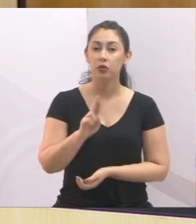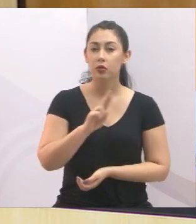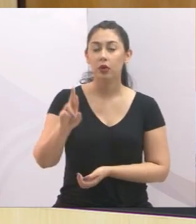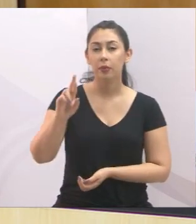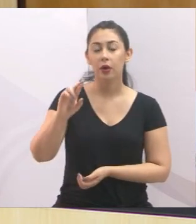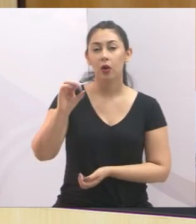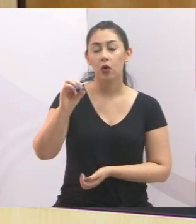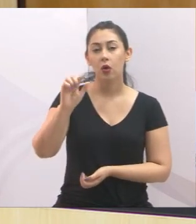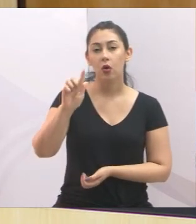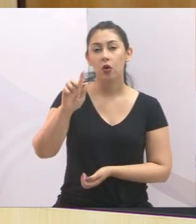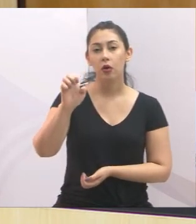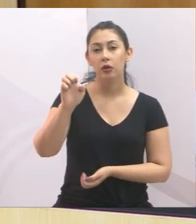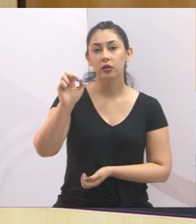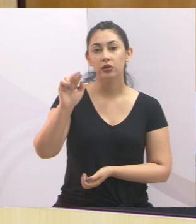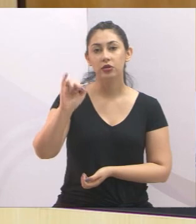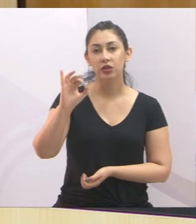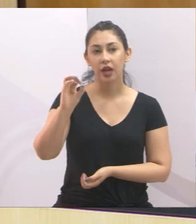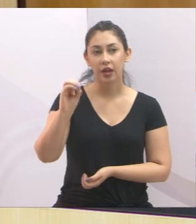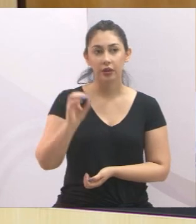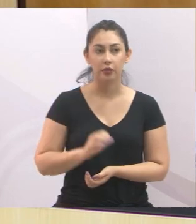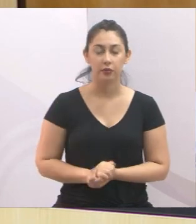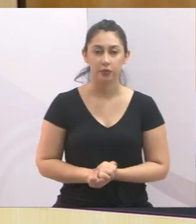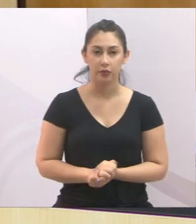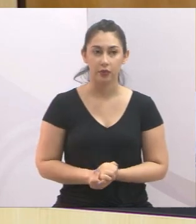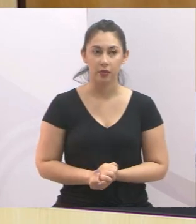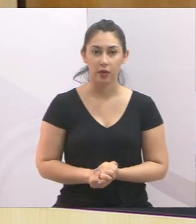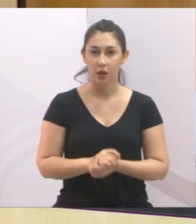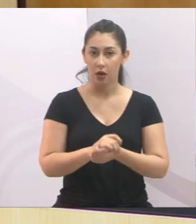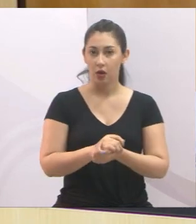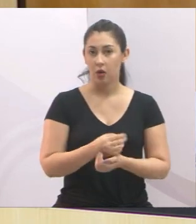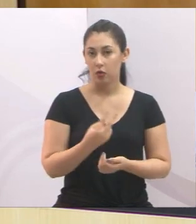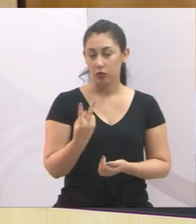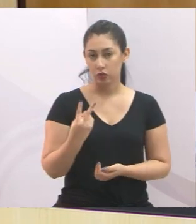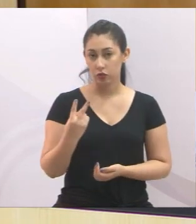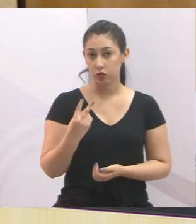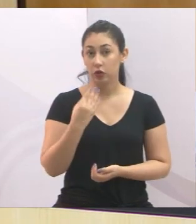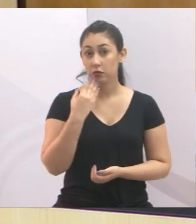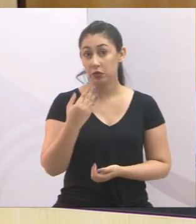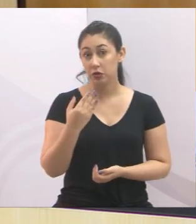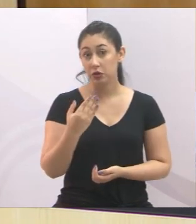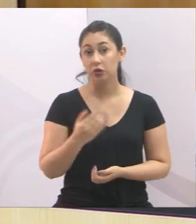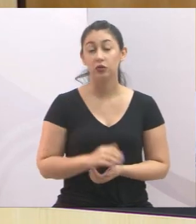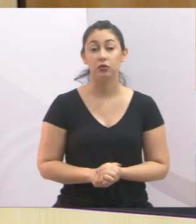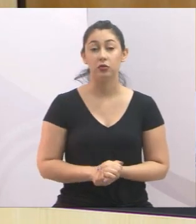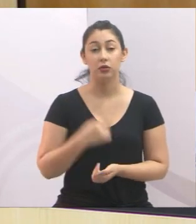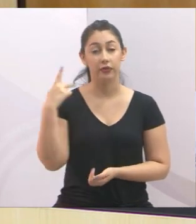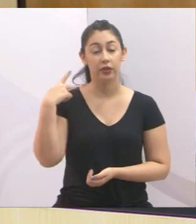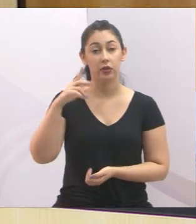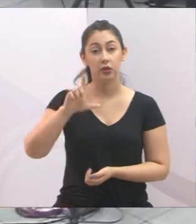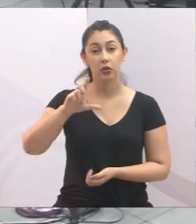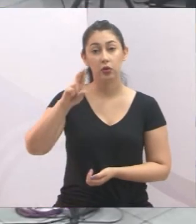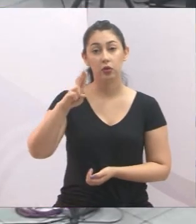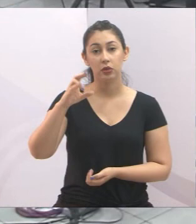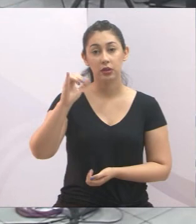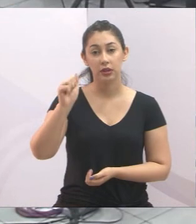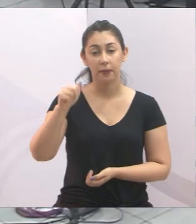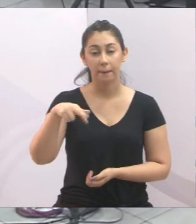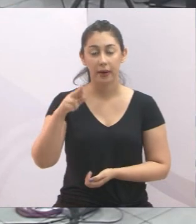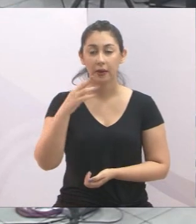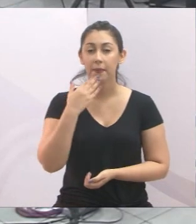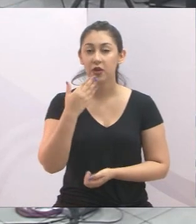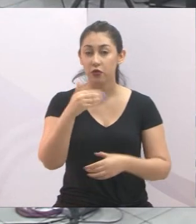Rogério Marinho. Esse requerimento é da vereadora Lucimar Ponciano. Senhor presidente, foi solicitada votação. Senhor presidente,